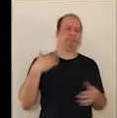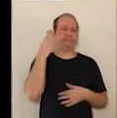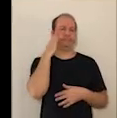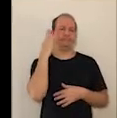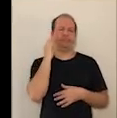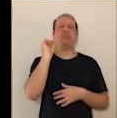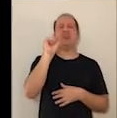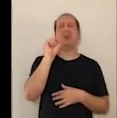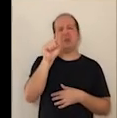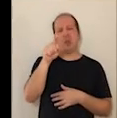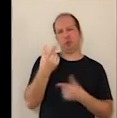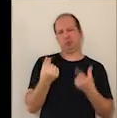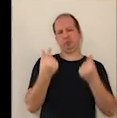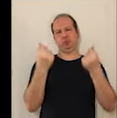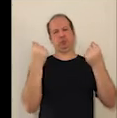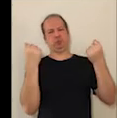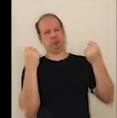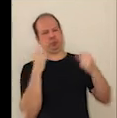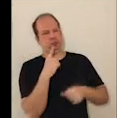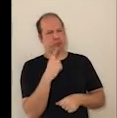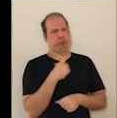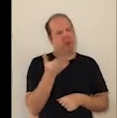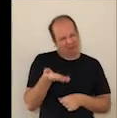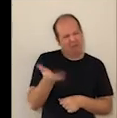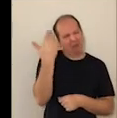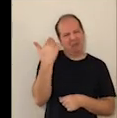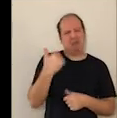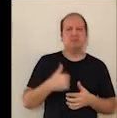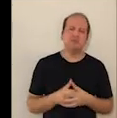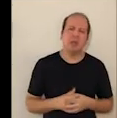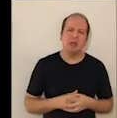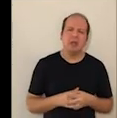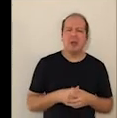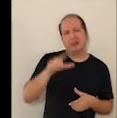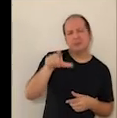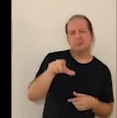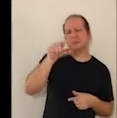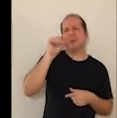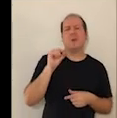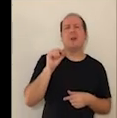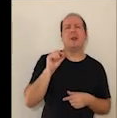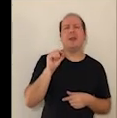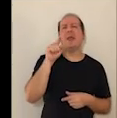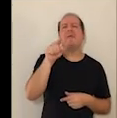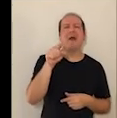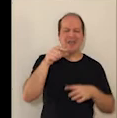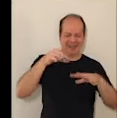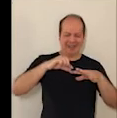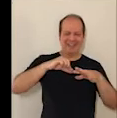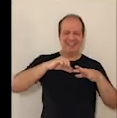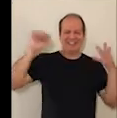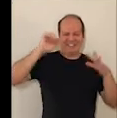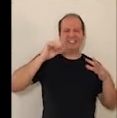capa. É um patife nu, sem disfarces. Vai, mosca. Esfole-o. Arranque-lhe as